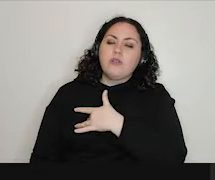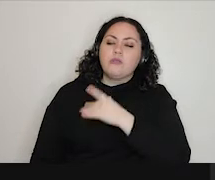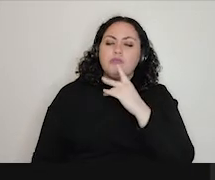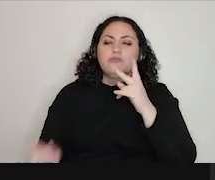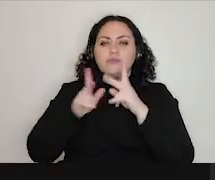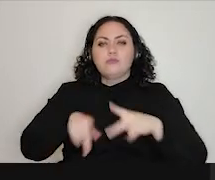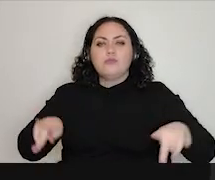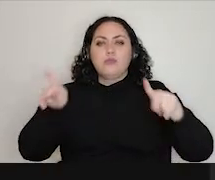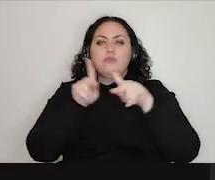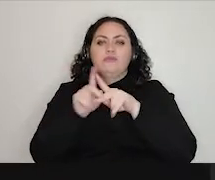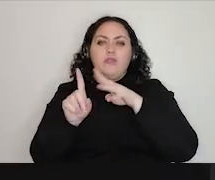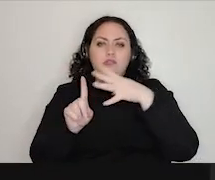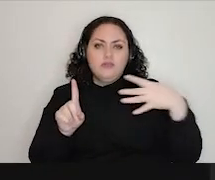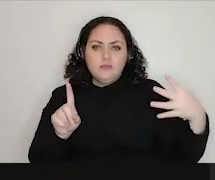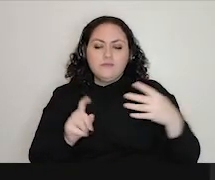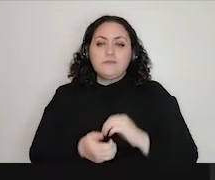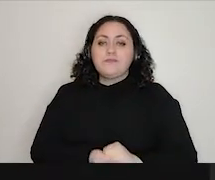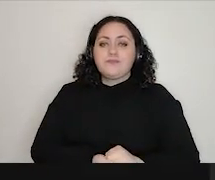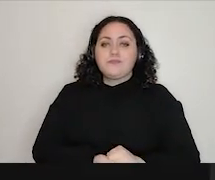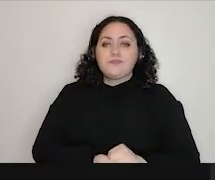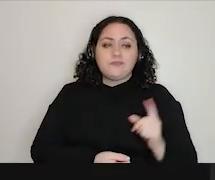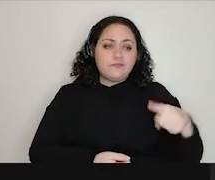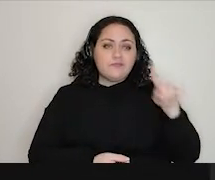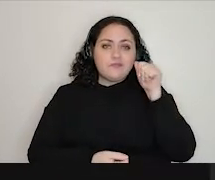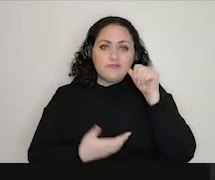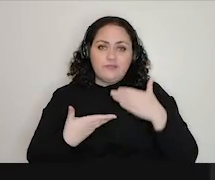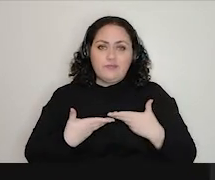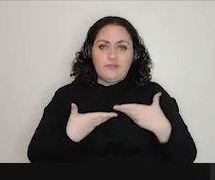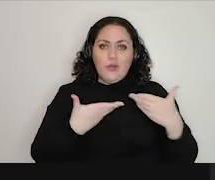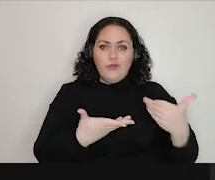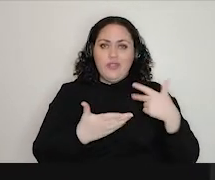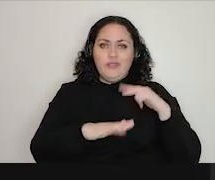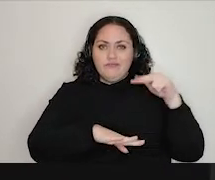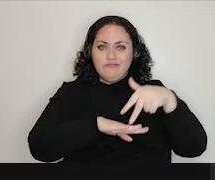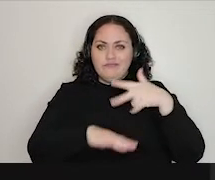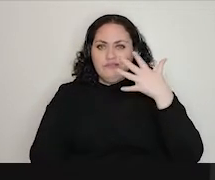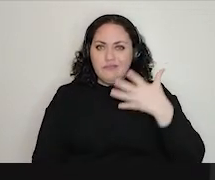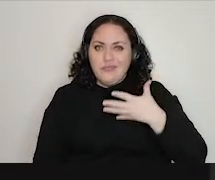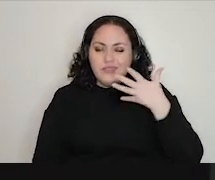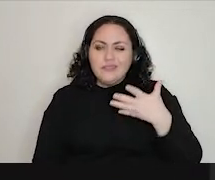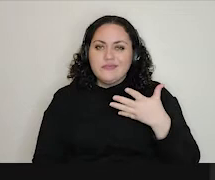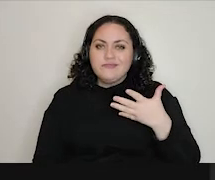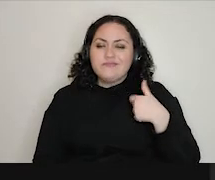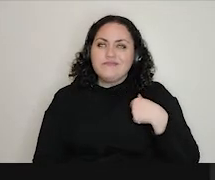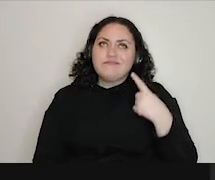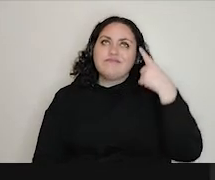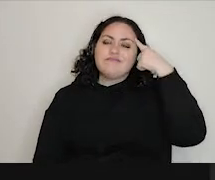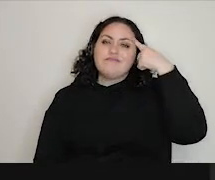e também, né, com a saúde da população LGBTQIA+. E quando as gurias